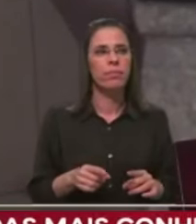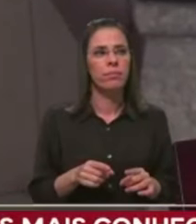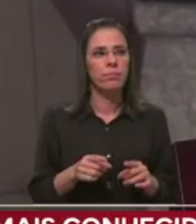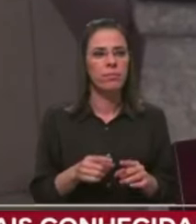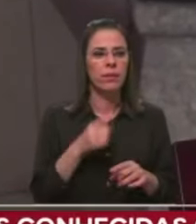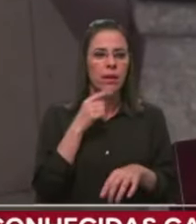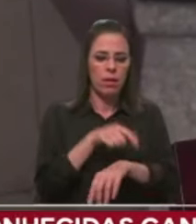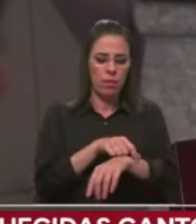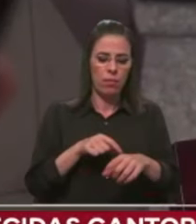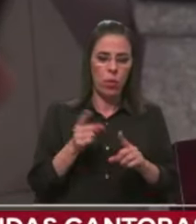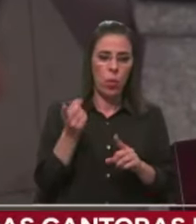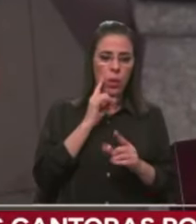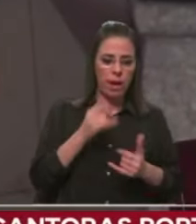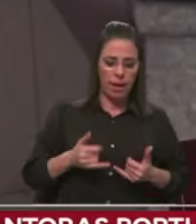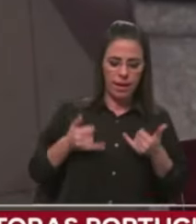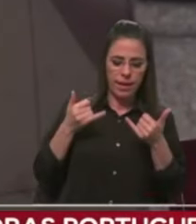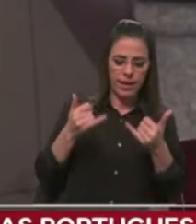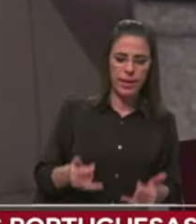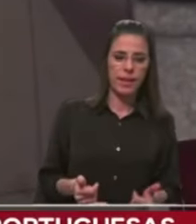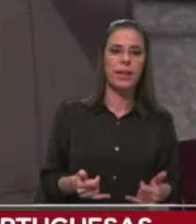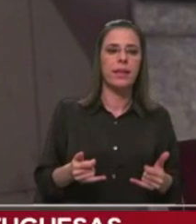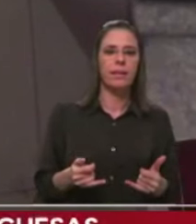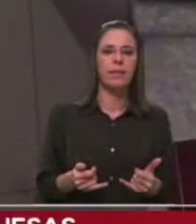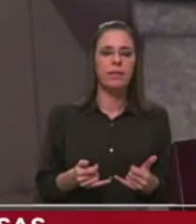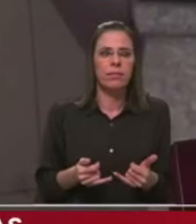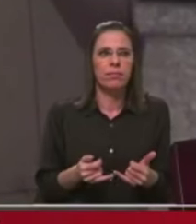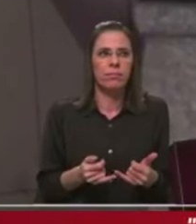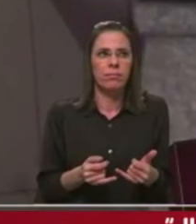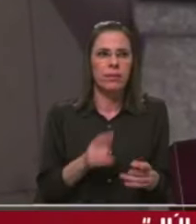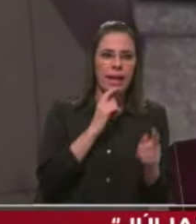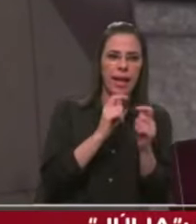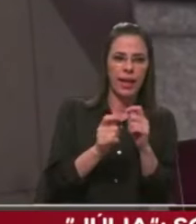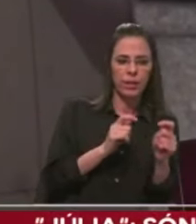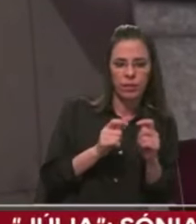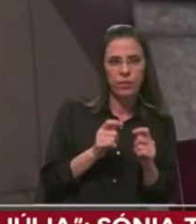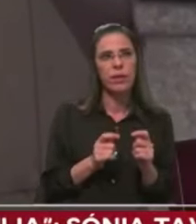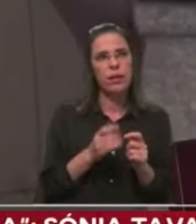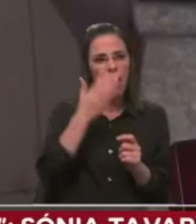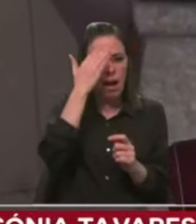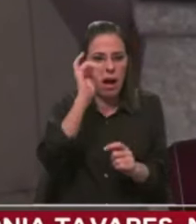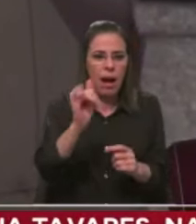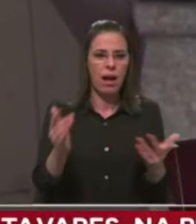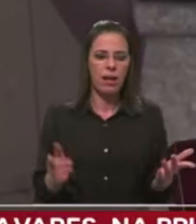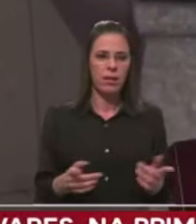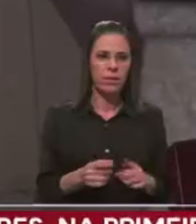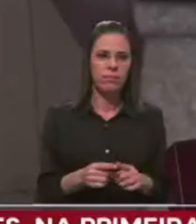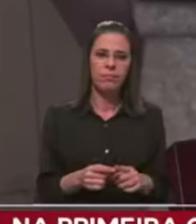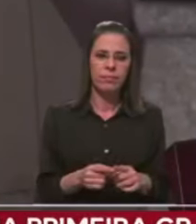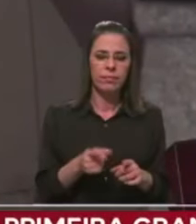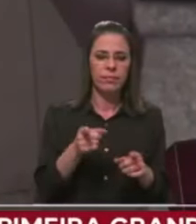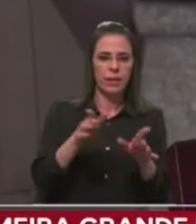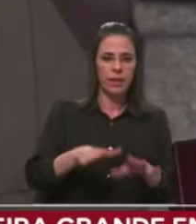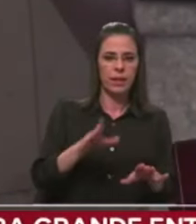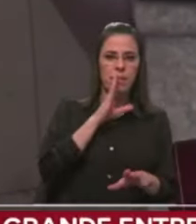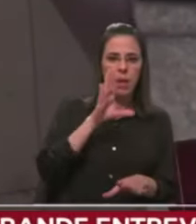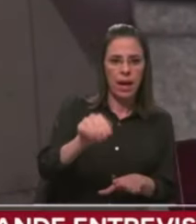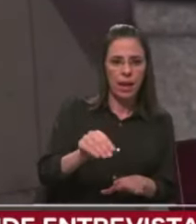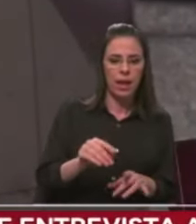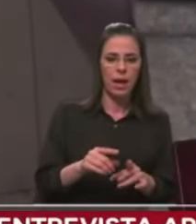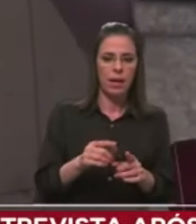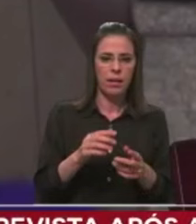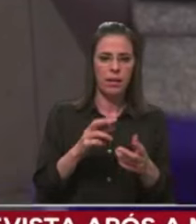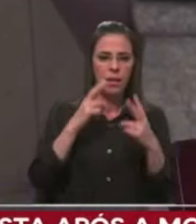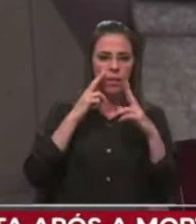colocado a pulseira no dia a seguir eh a ter dado essa entrevista eh seria para para calar para não